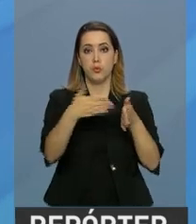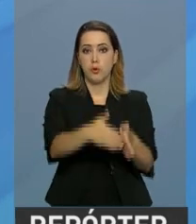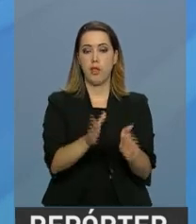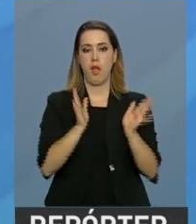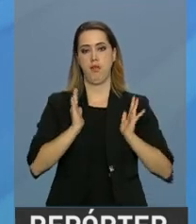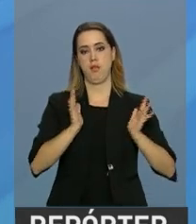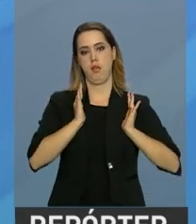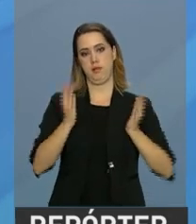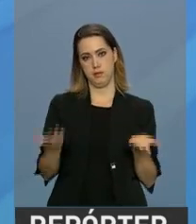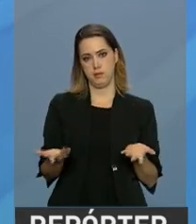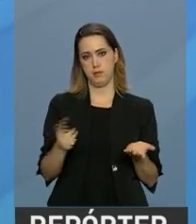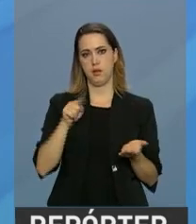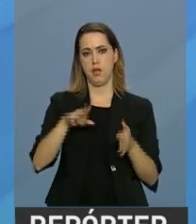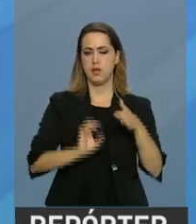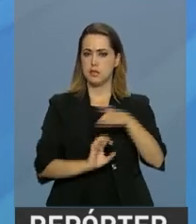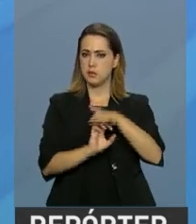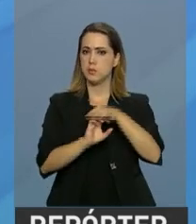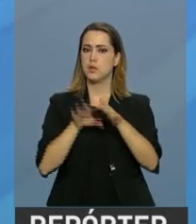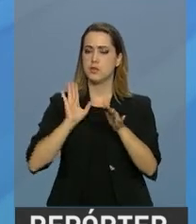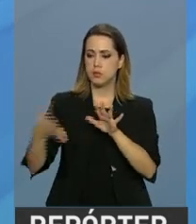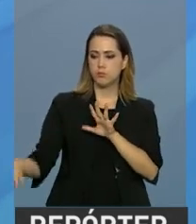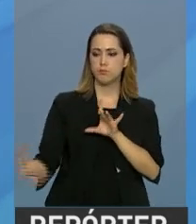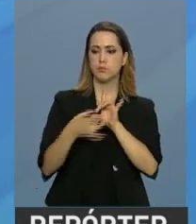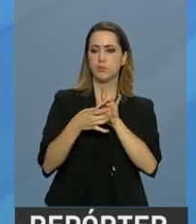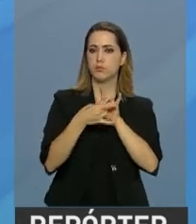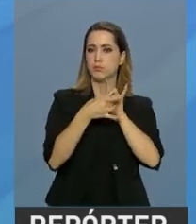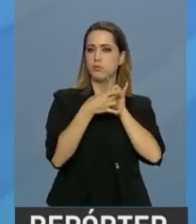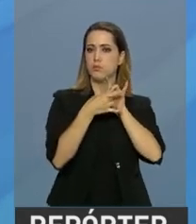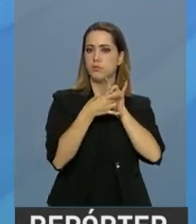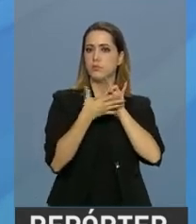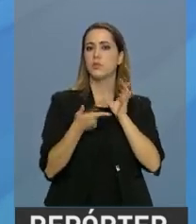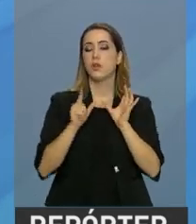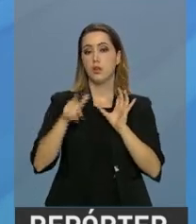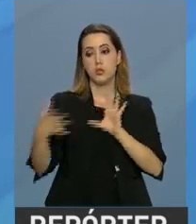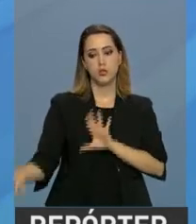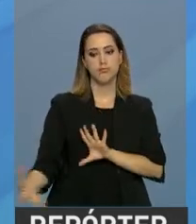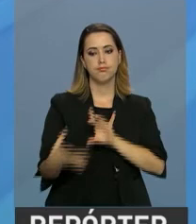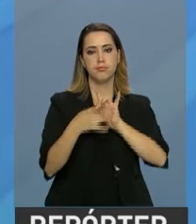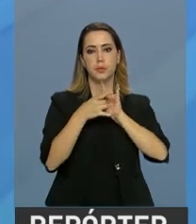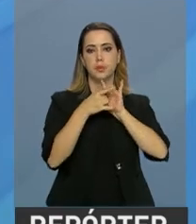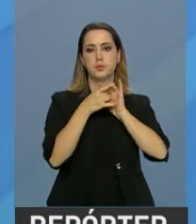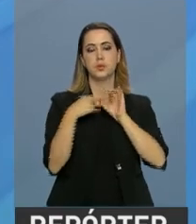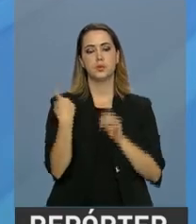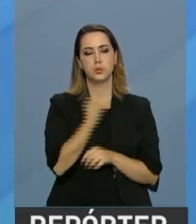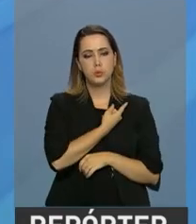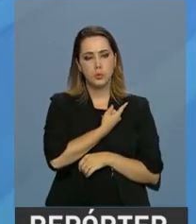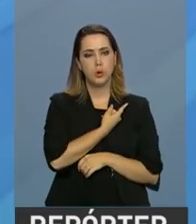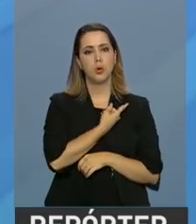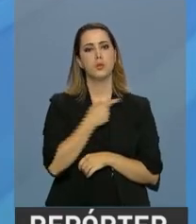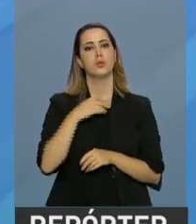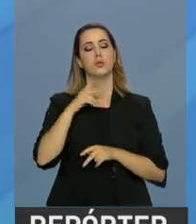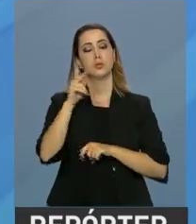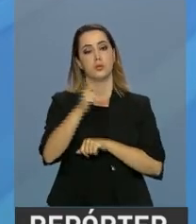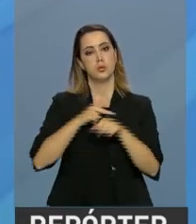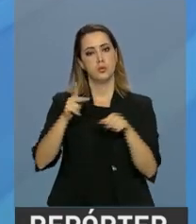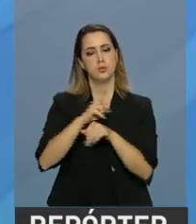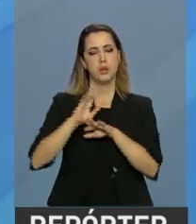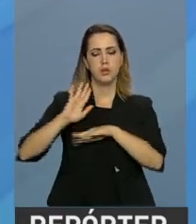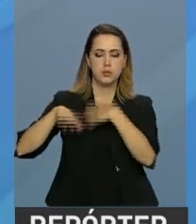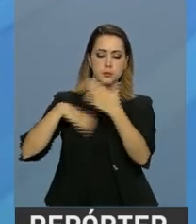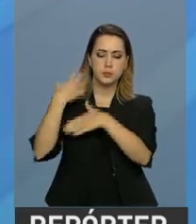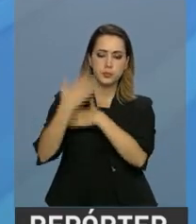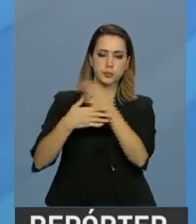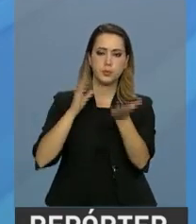riquezas. As empresas que já são parceiras da Petrobras, já são parceiras do nosso país há muitos anos,